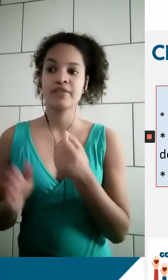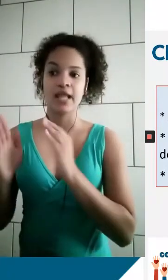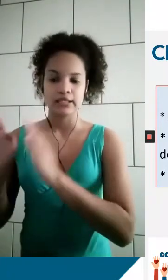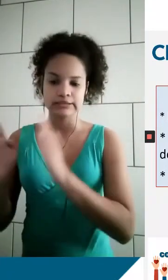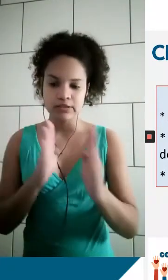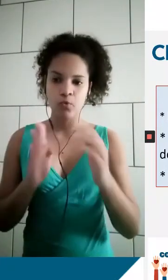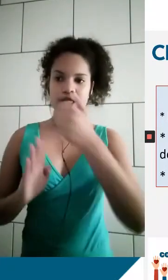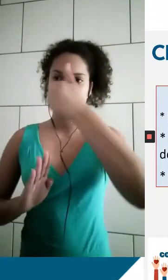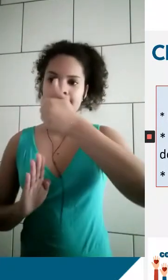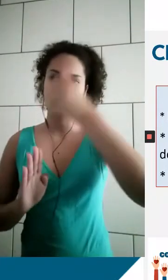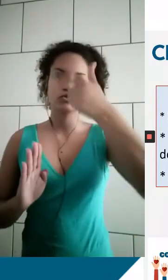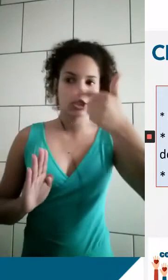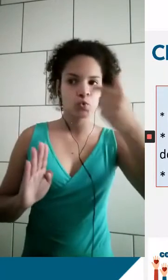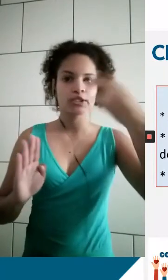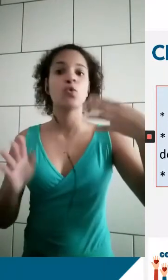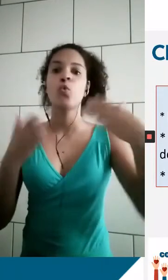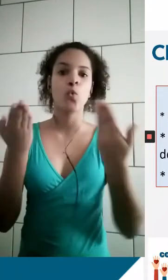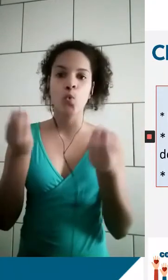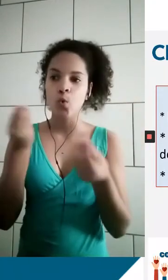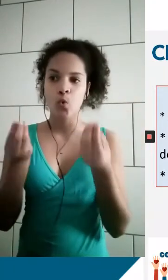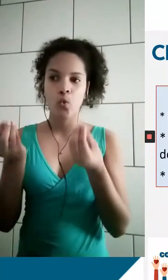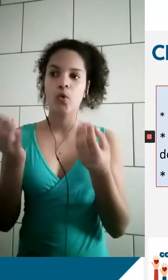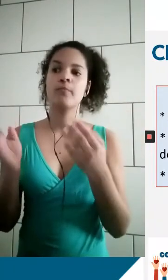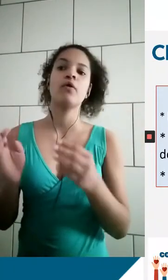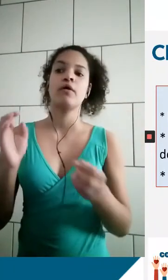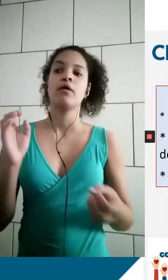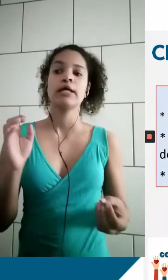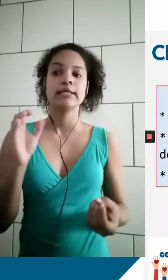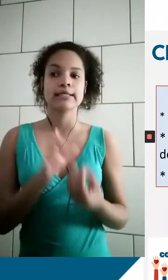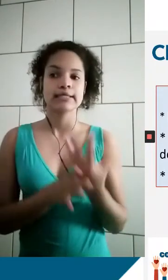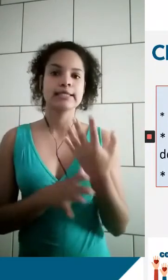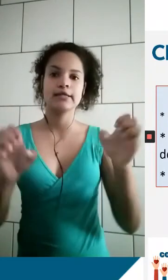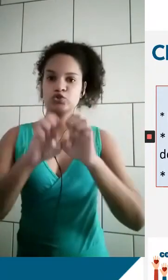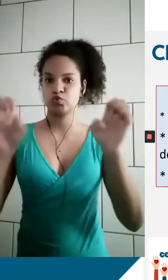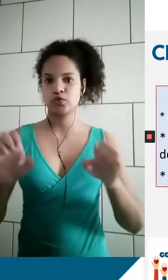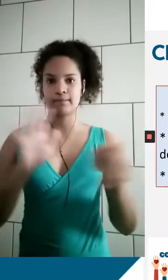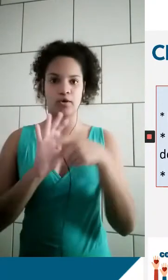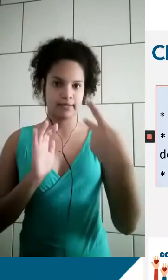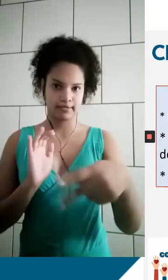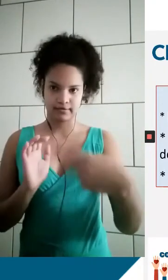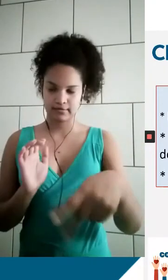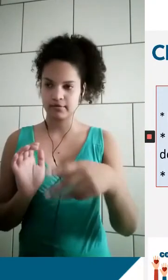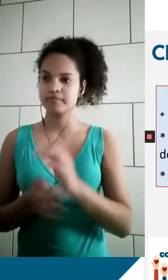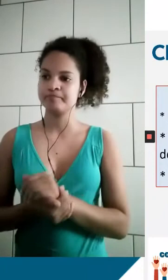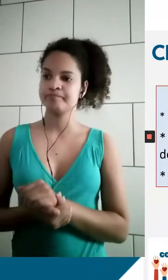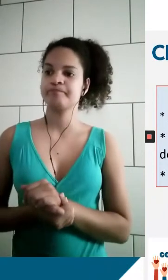sequência de aminoácidos e como esses aminoácidos interagem entre si vão determinar a estrutura da